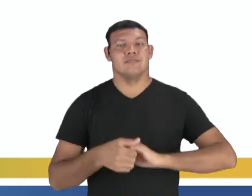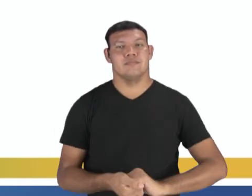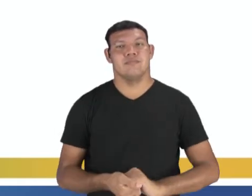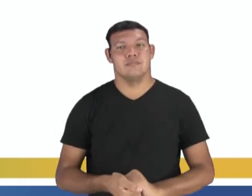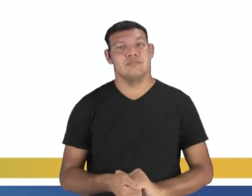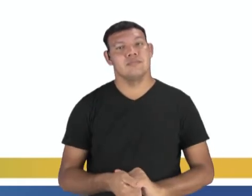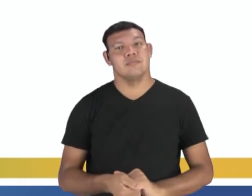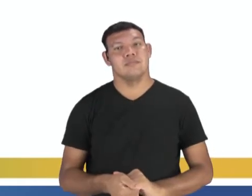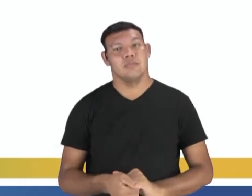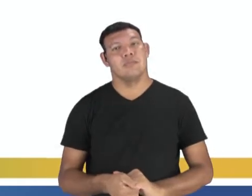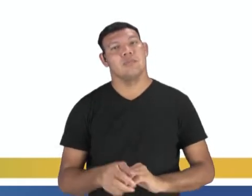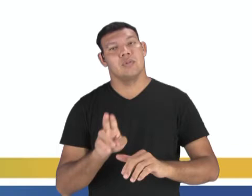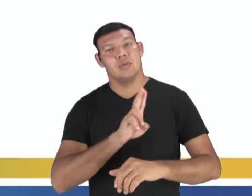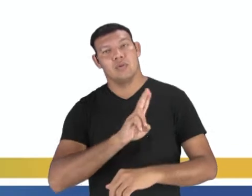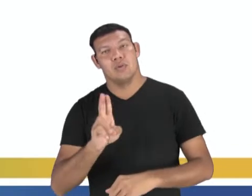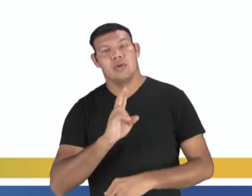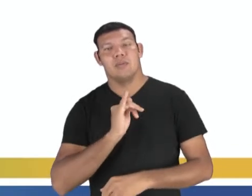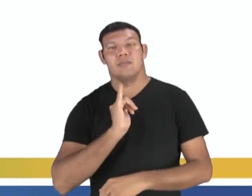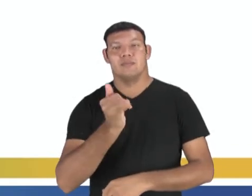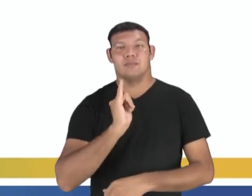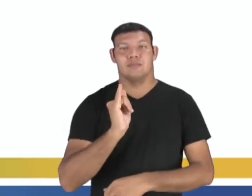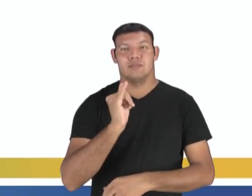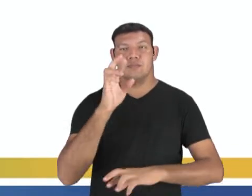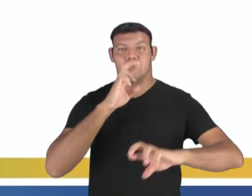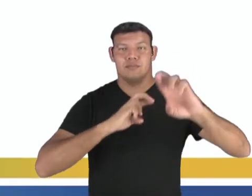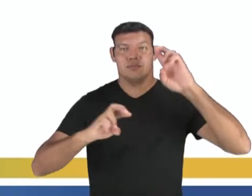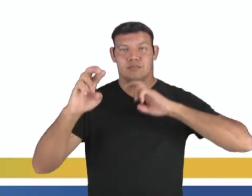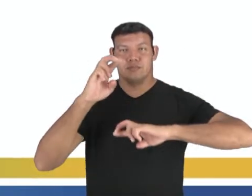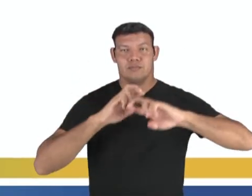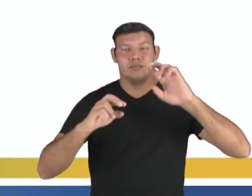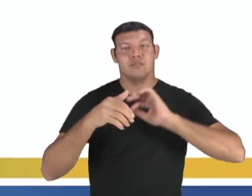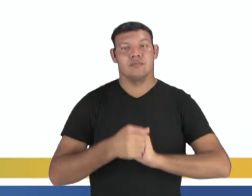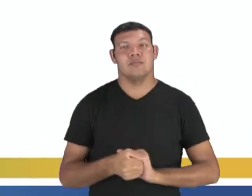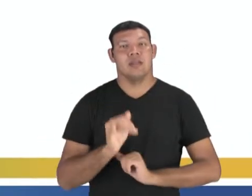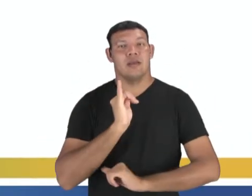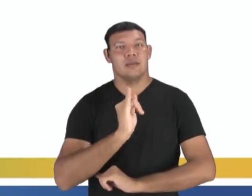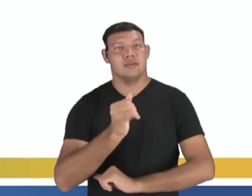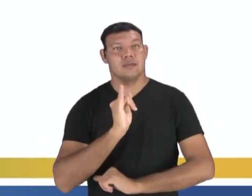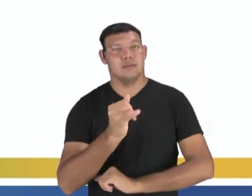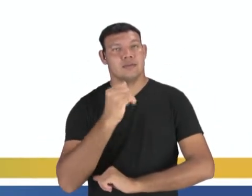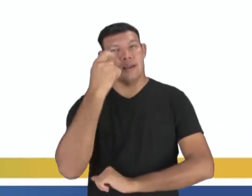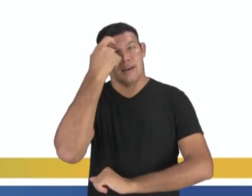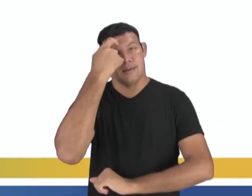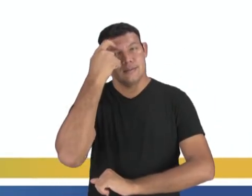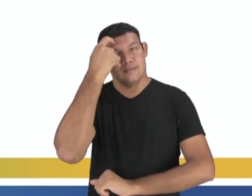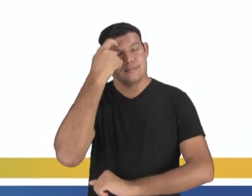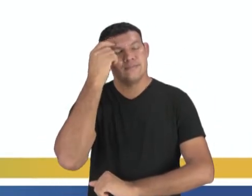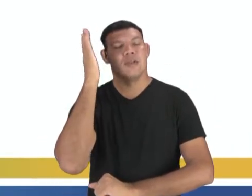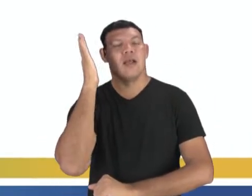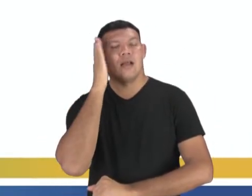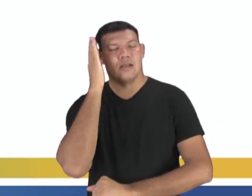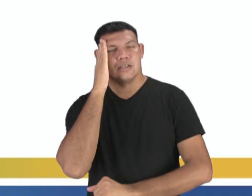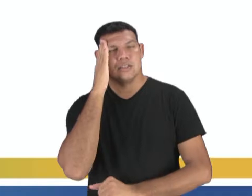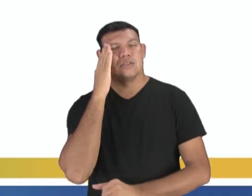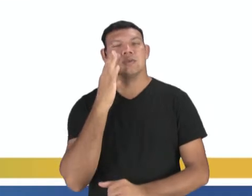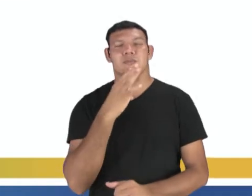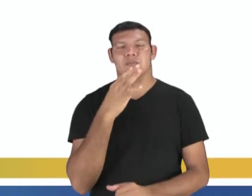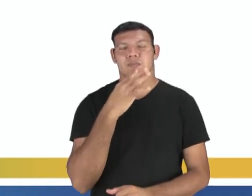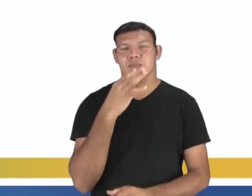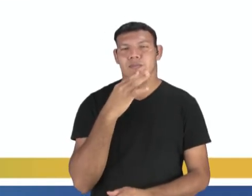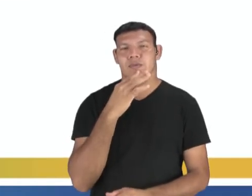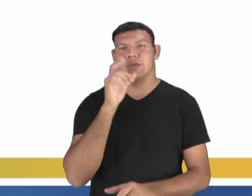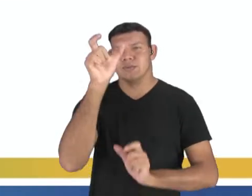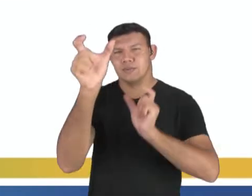isso, narrador observador. E o narrador onisciente, esse narrador conhece todos os personagens e a